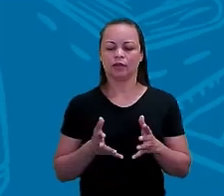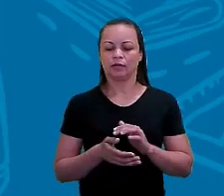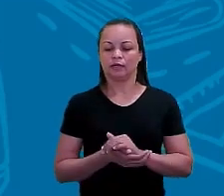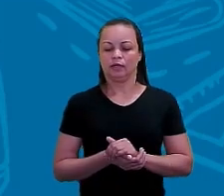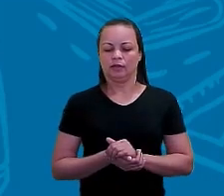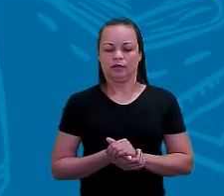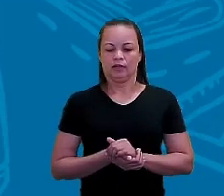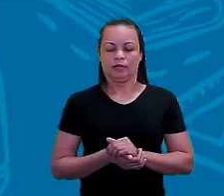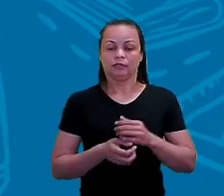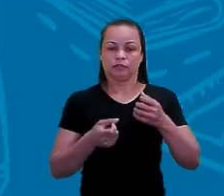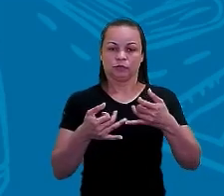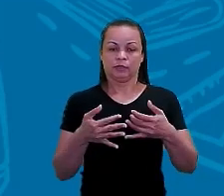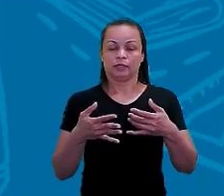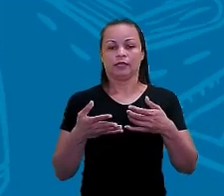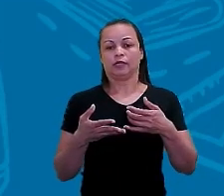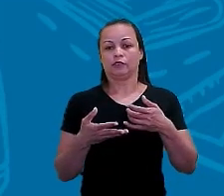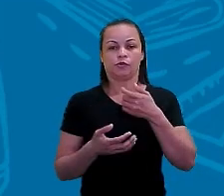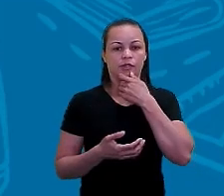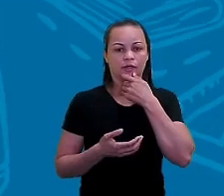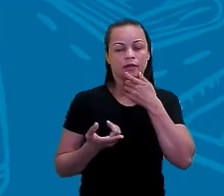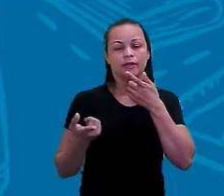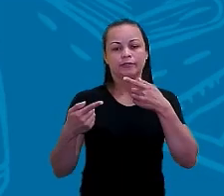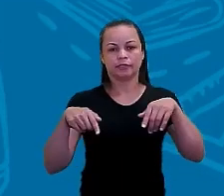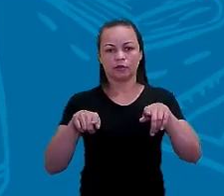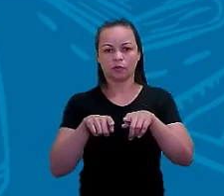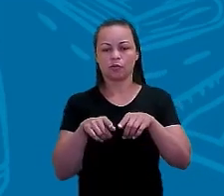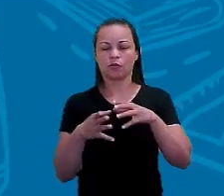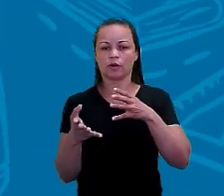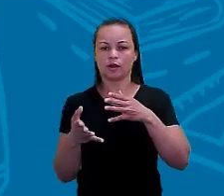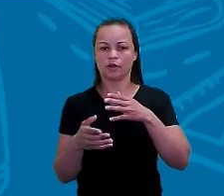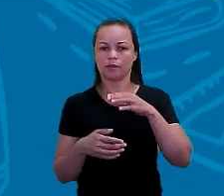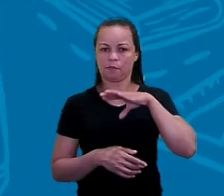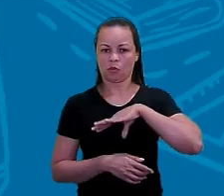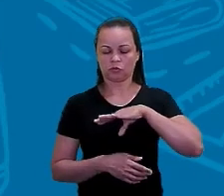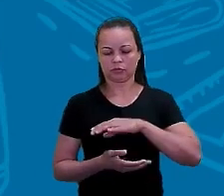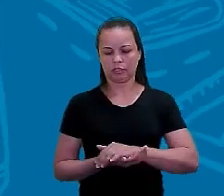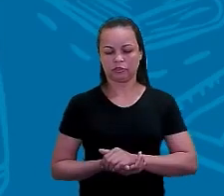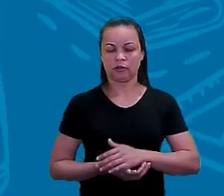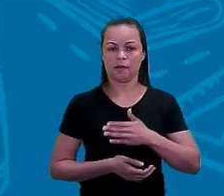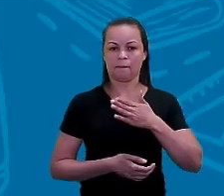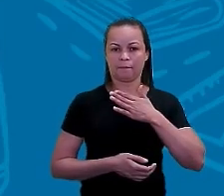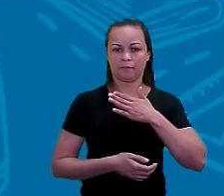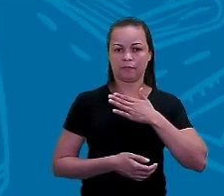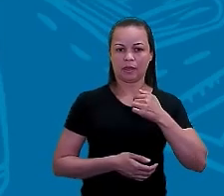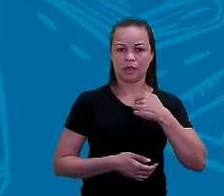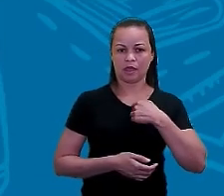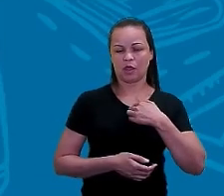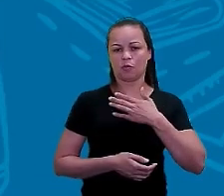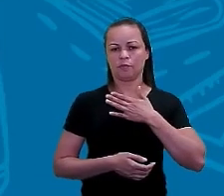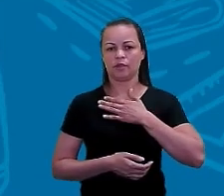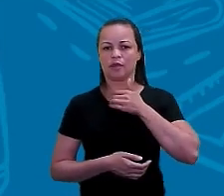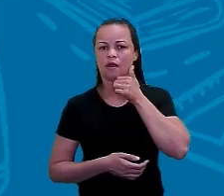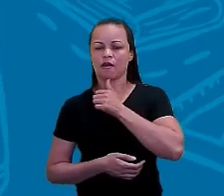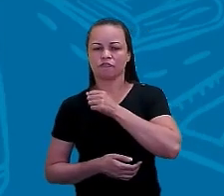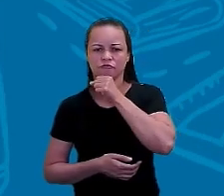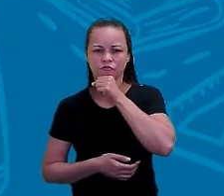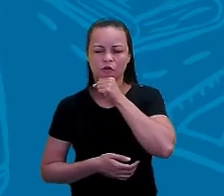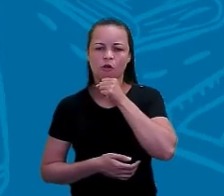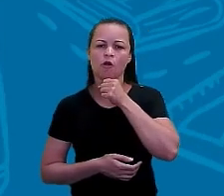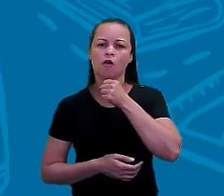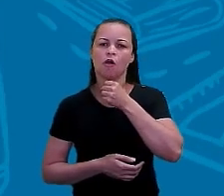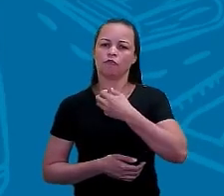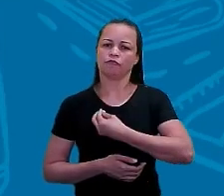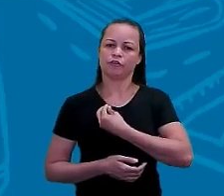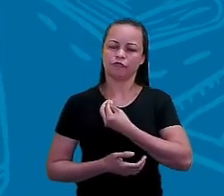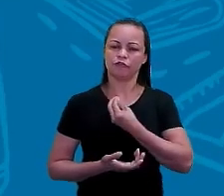Now we here in Brazil. Ou seja, minha avó e eu morávamos na Alemanha